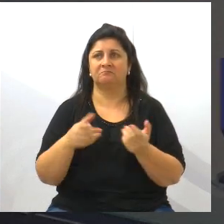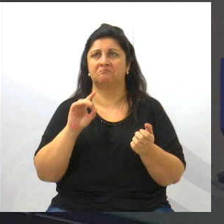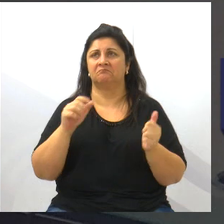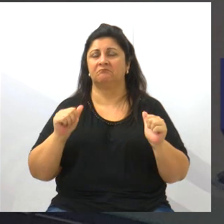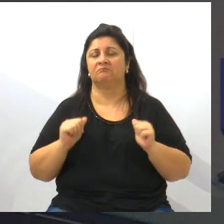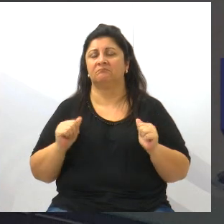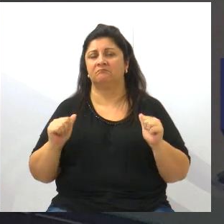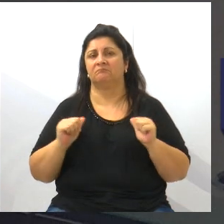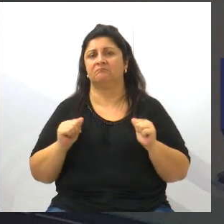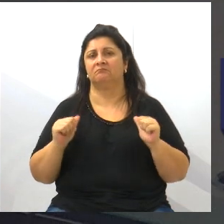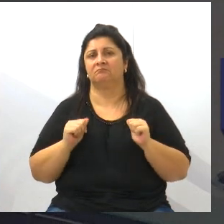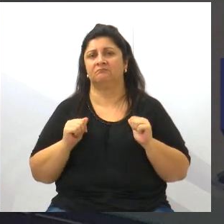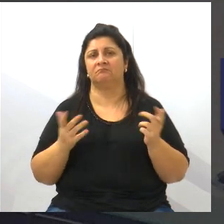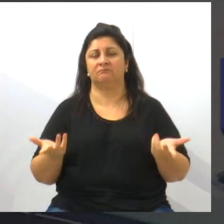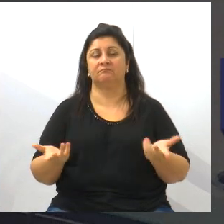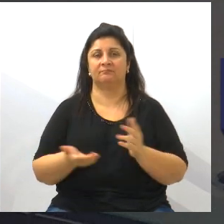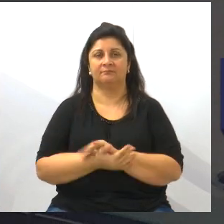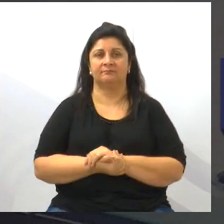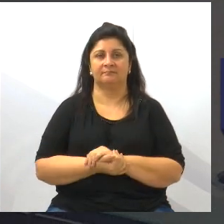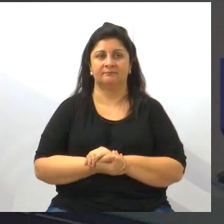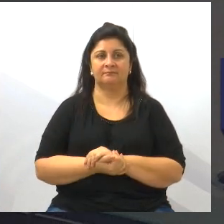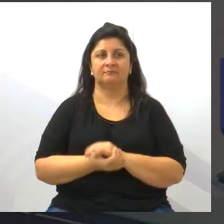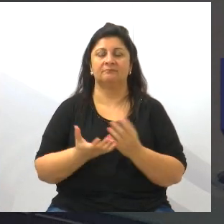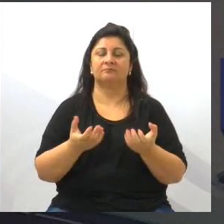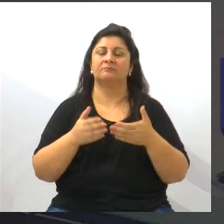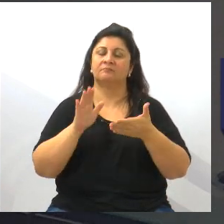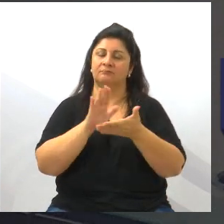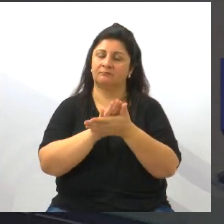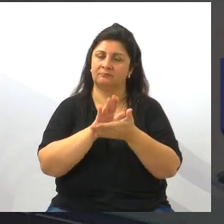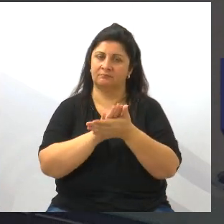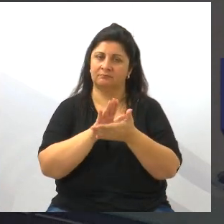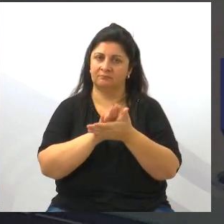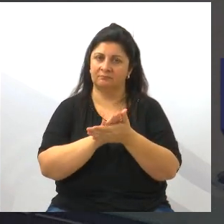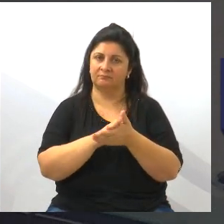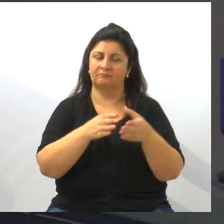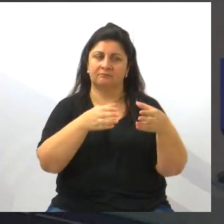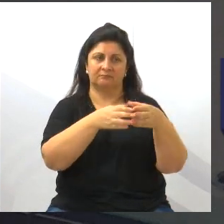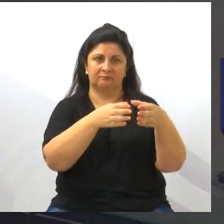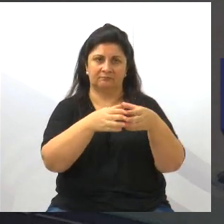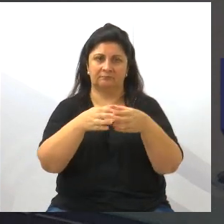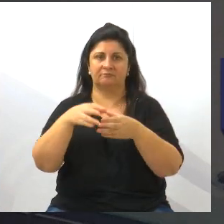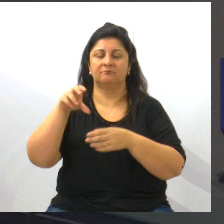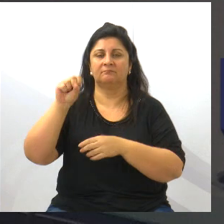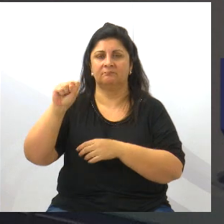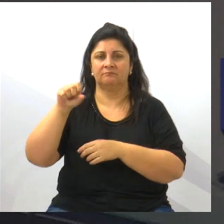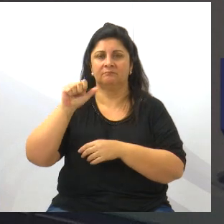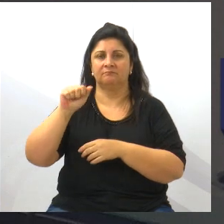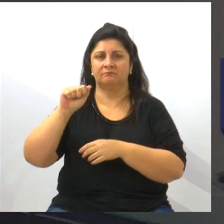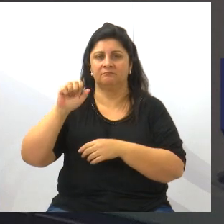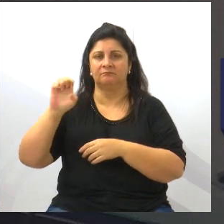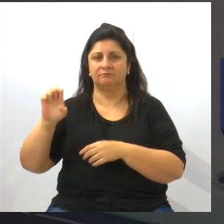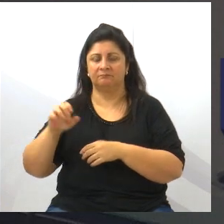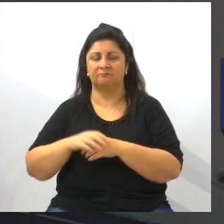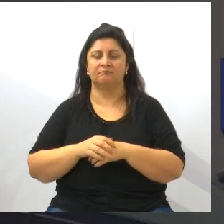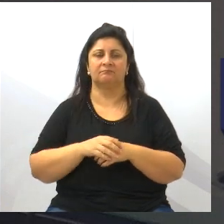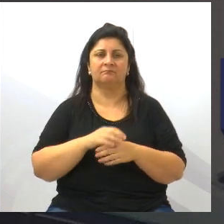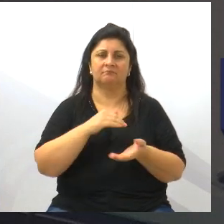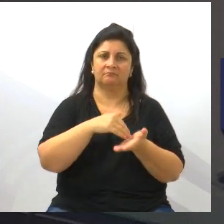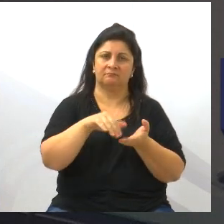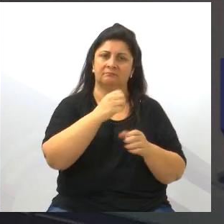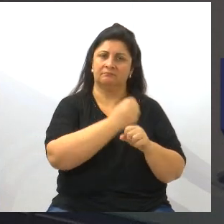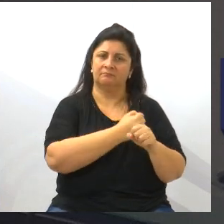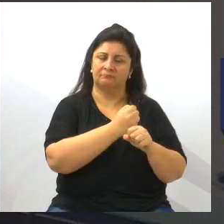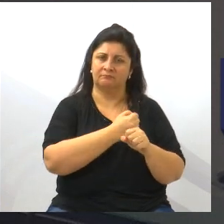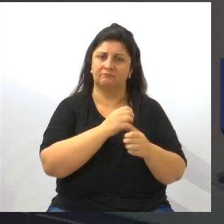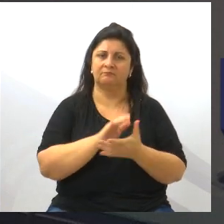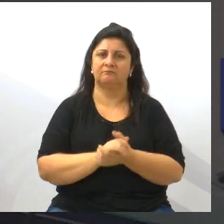esperando as coisas acontecer. Então, quero dar parabéns ao CEPLAN, pessoal do SAI, pessoal da Infra,